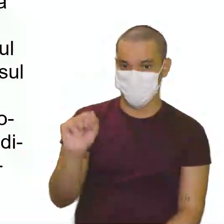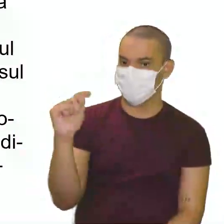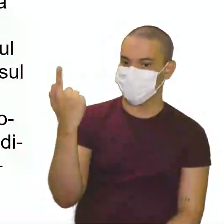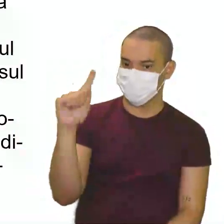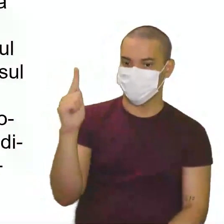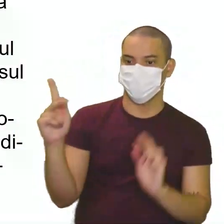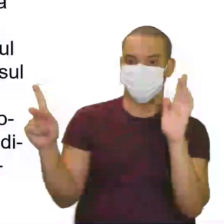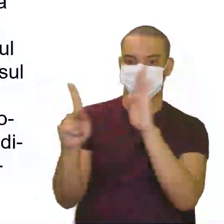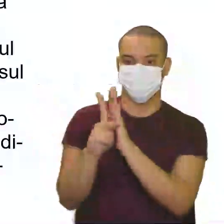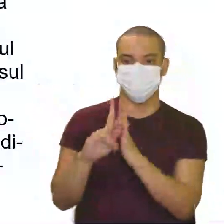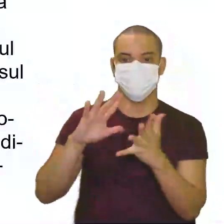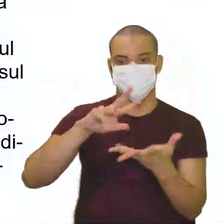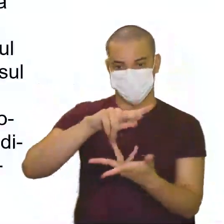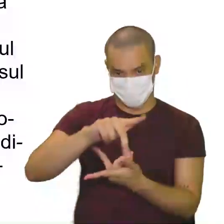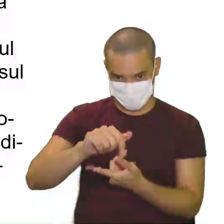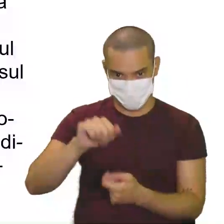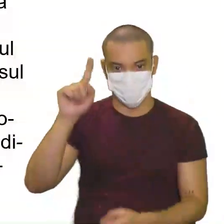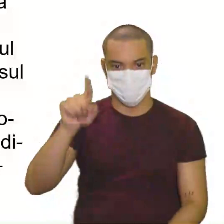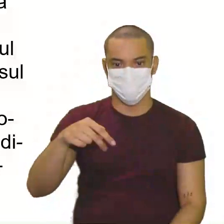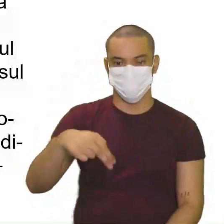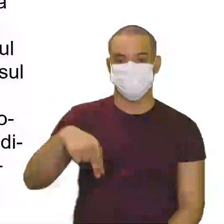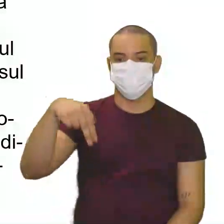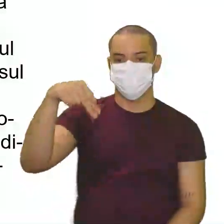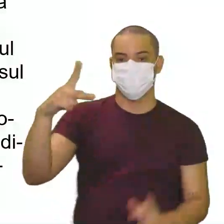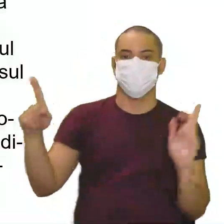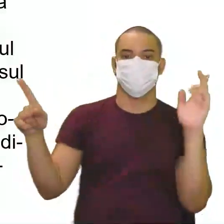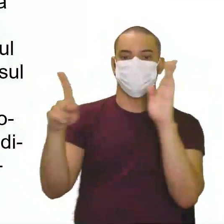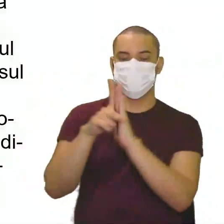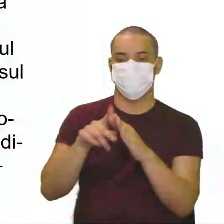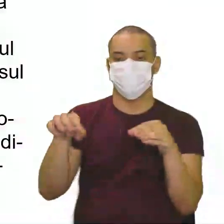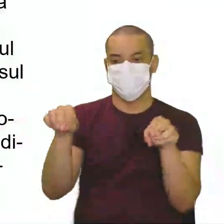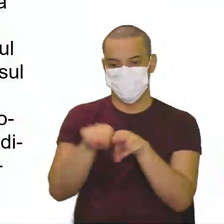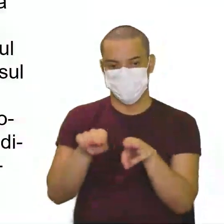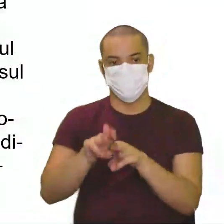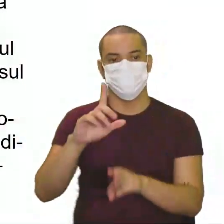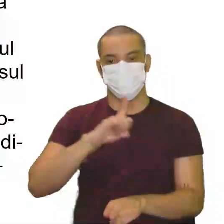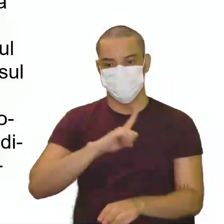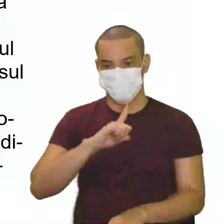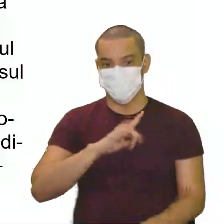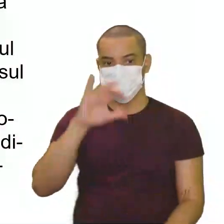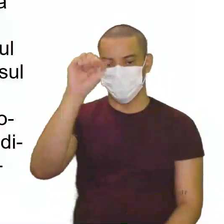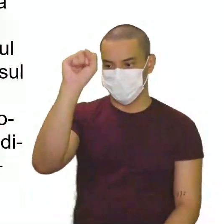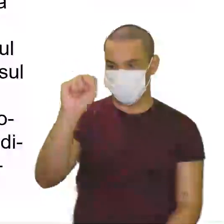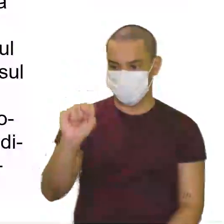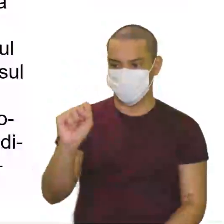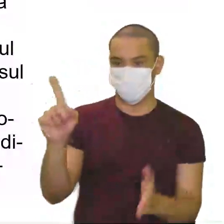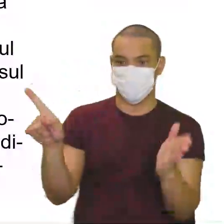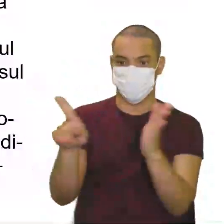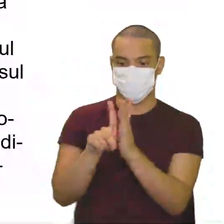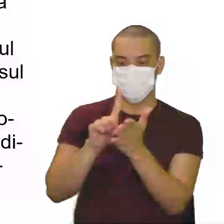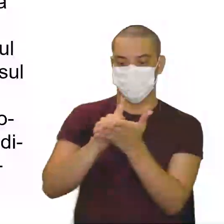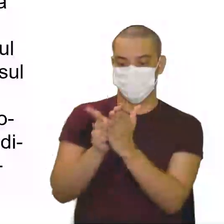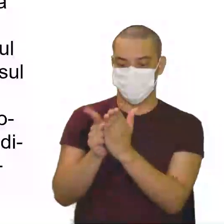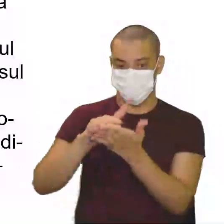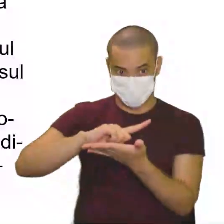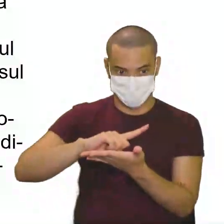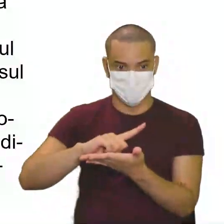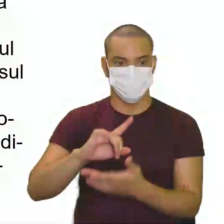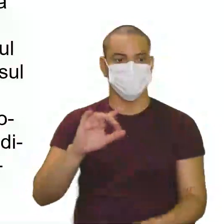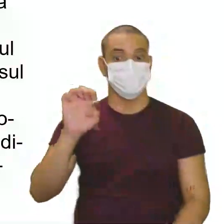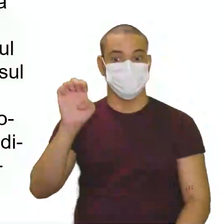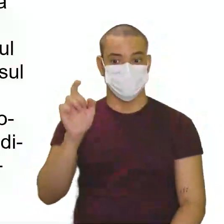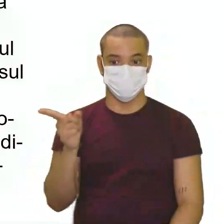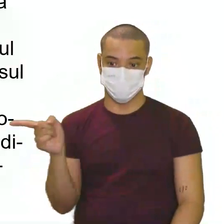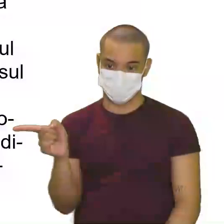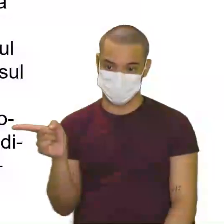gráfico da Terra é um polo norte magnético e atrai o Polo Sul da bússola e na